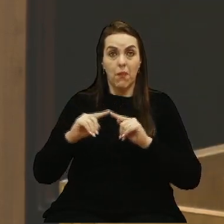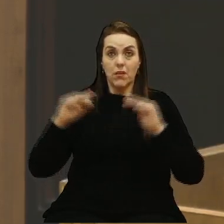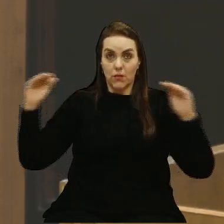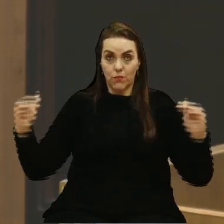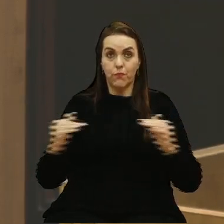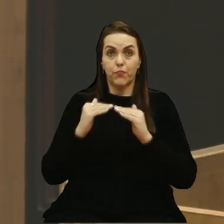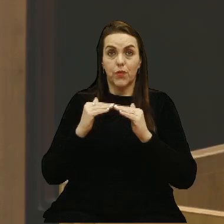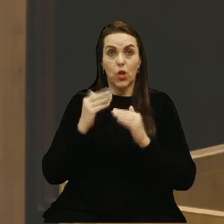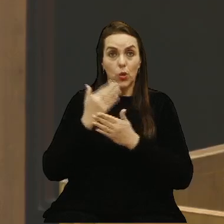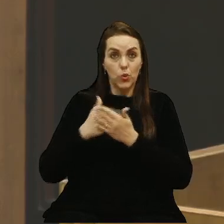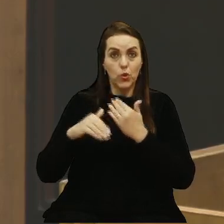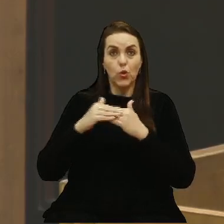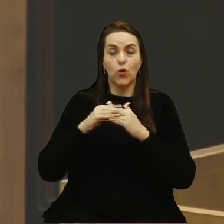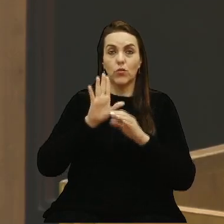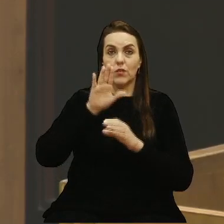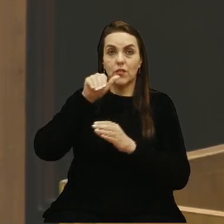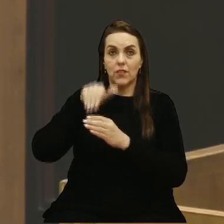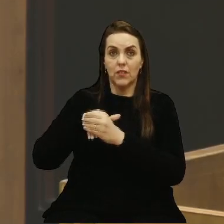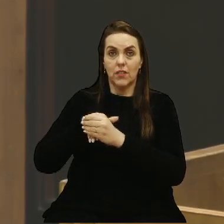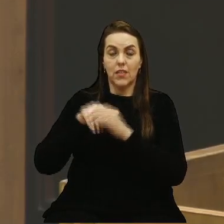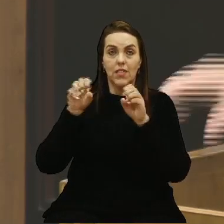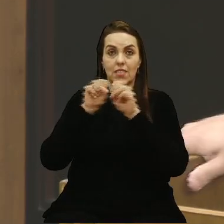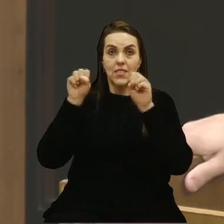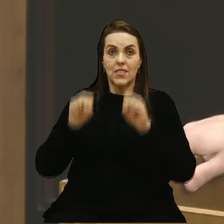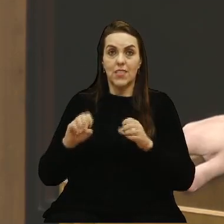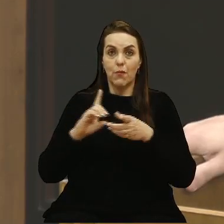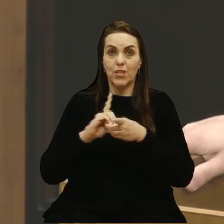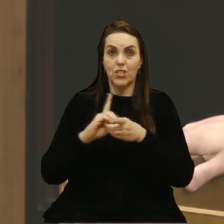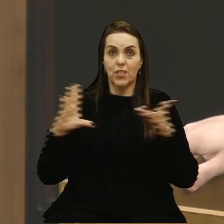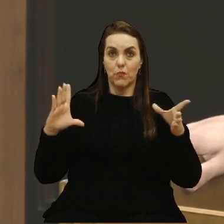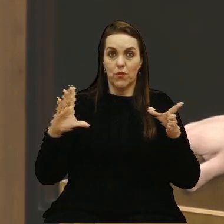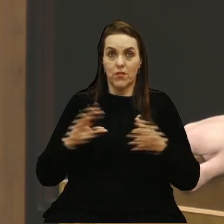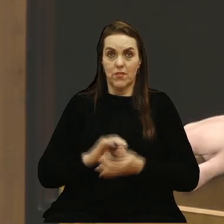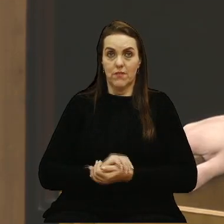convergências que todos fomos eleitos por esse sistema democrático.